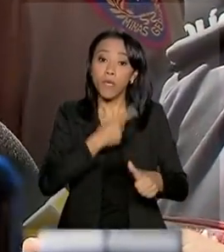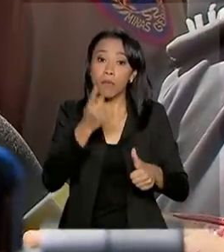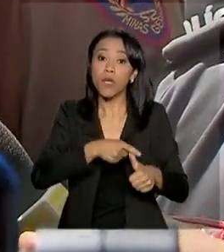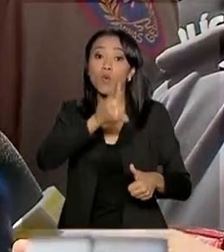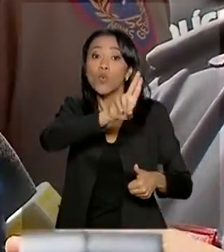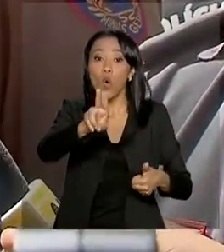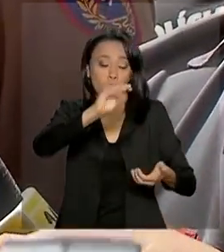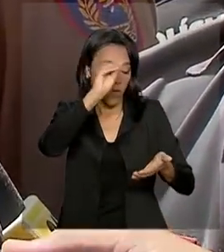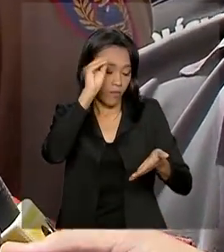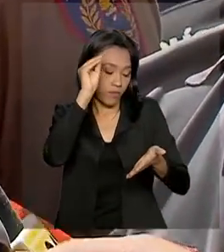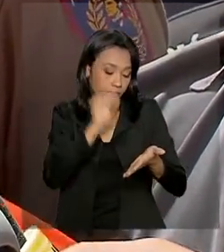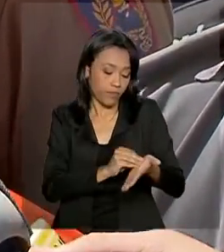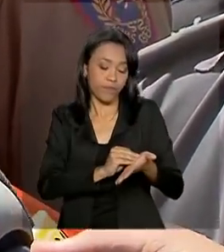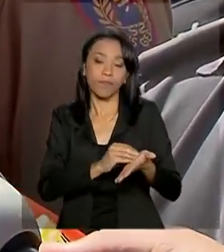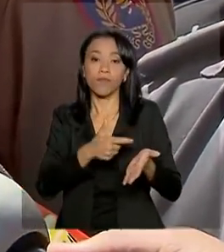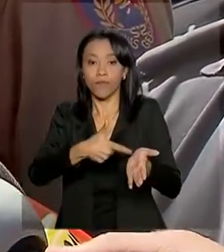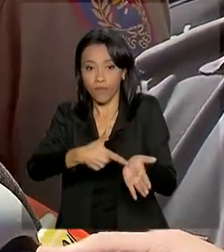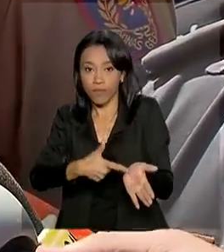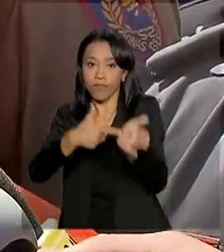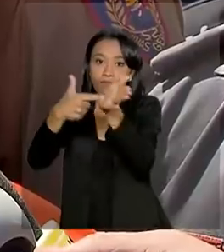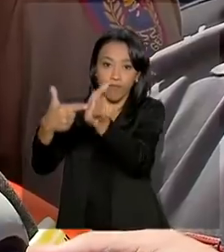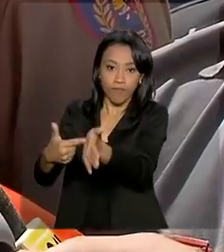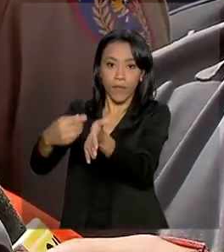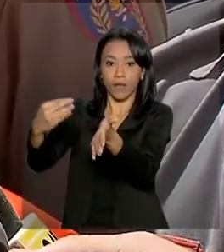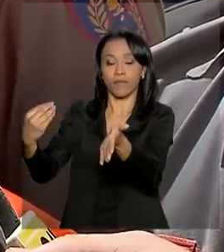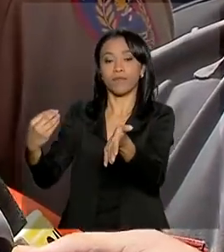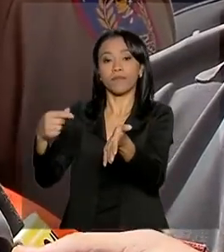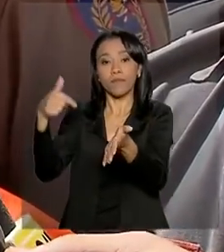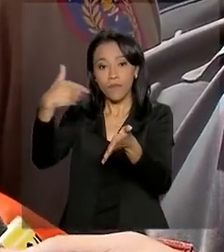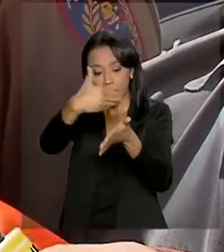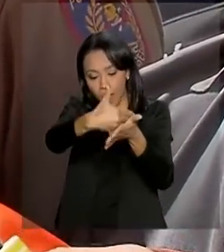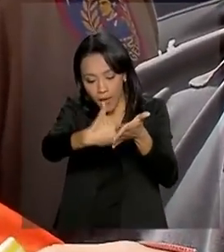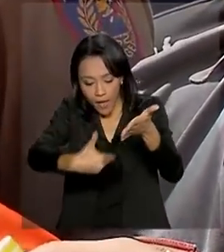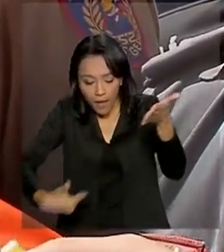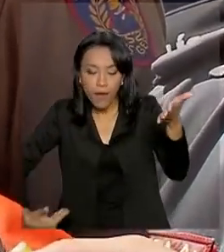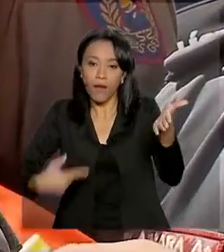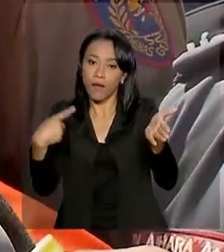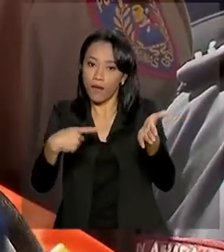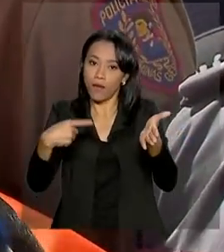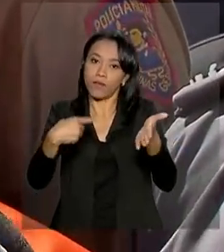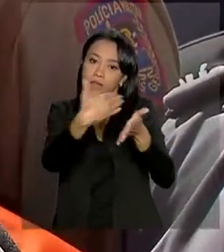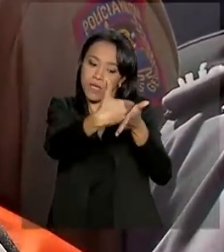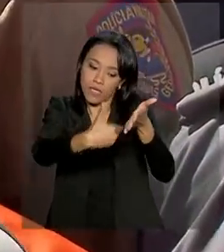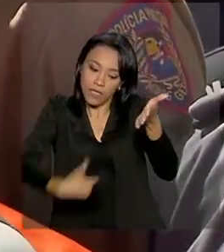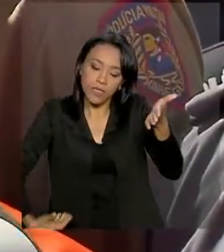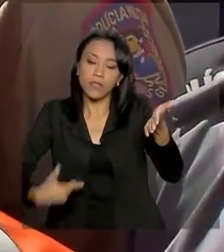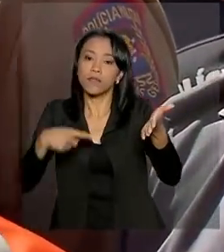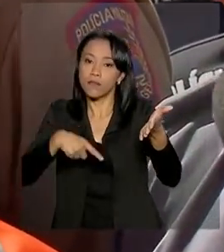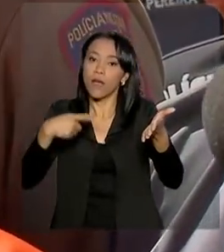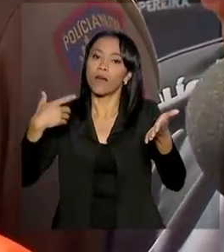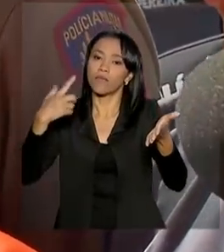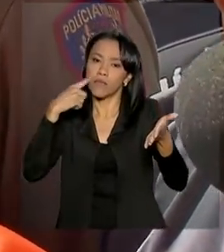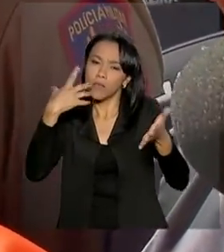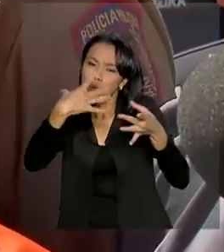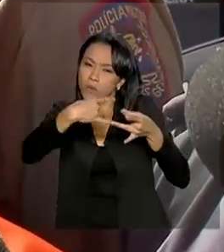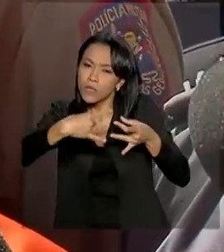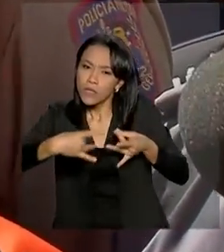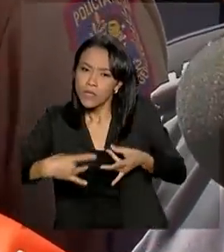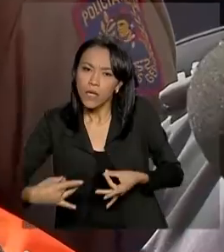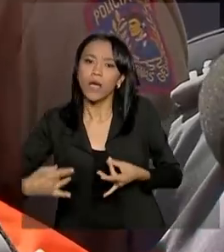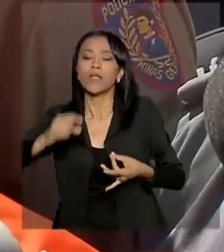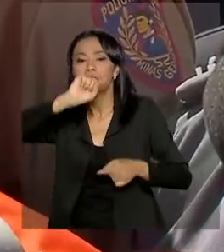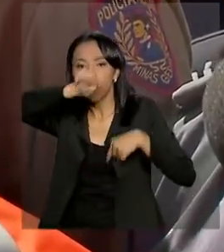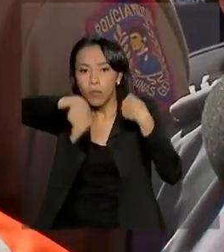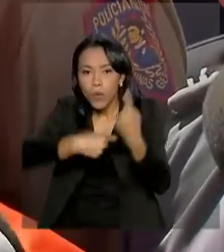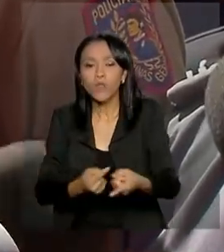serem cadastrados, registrados nessa lista. Essa lista está sendo trabalhada e daqui a pouco a gente vai ter uma